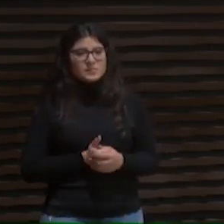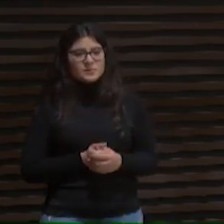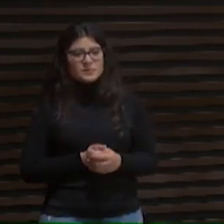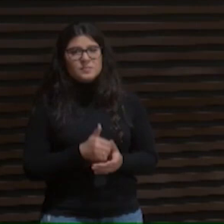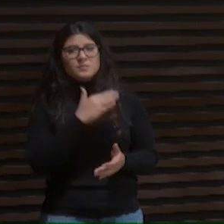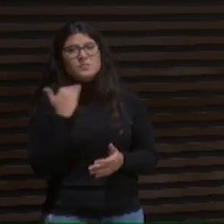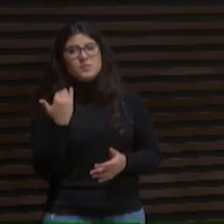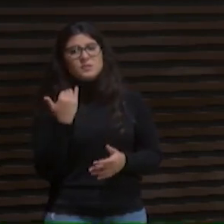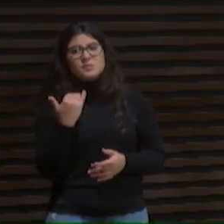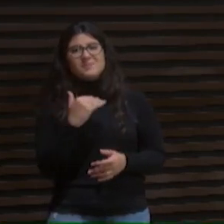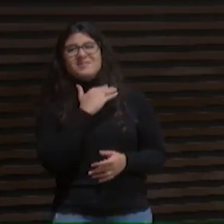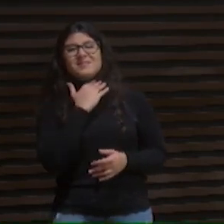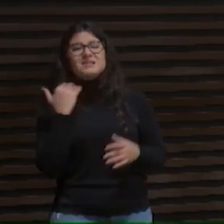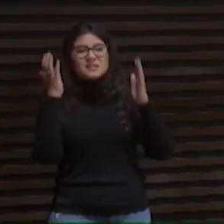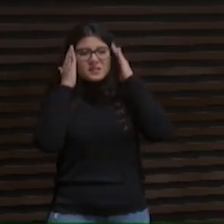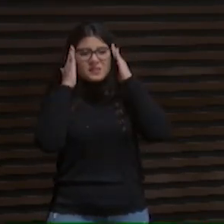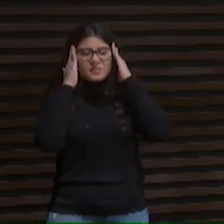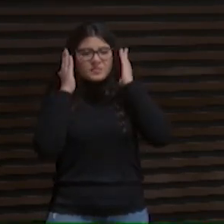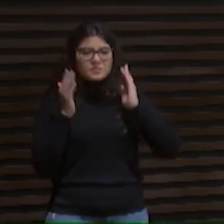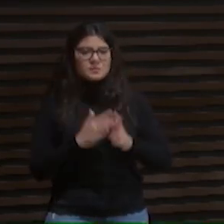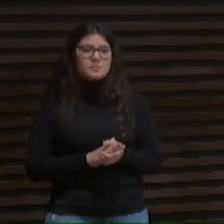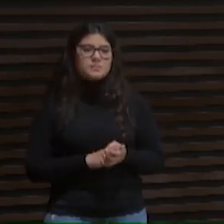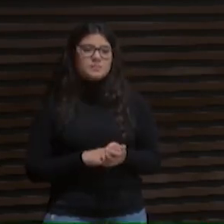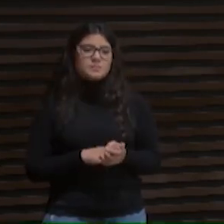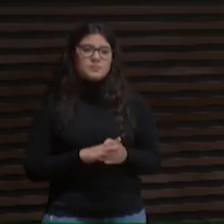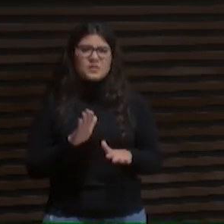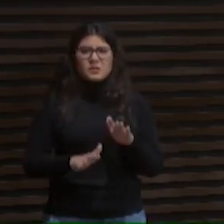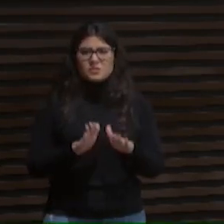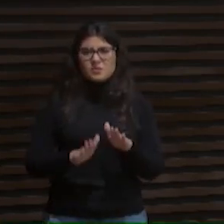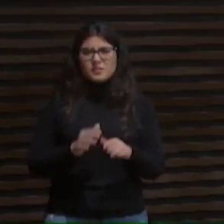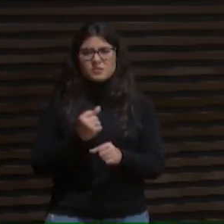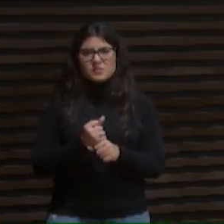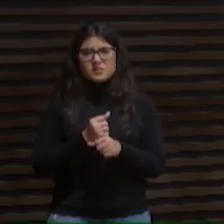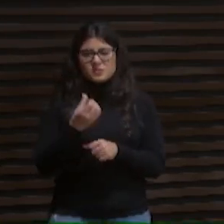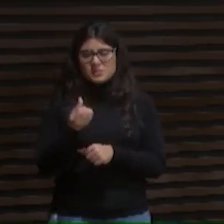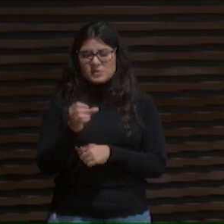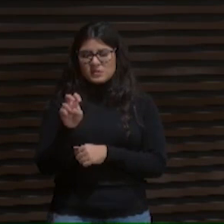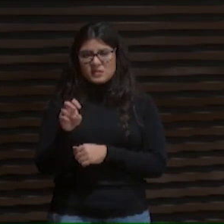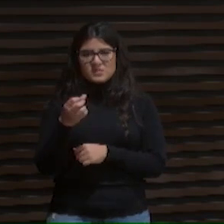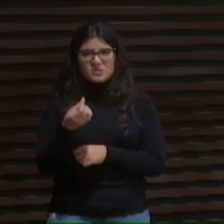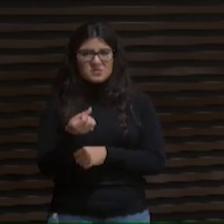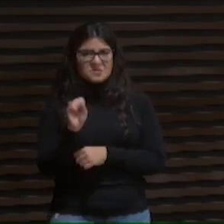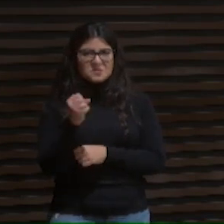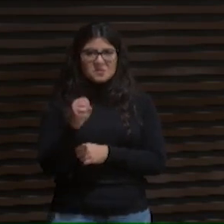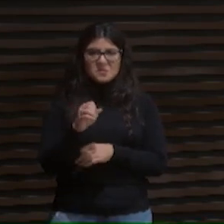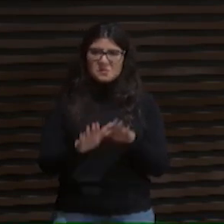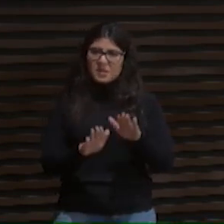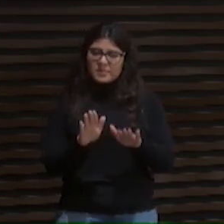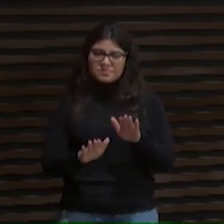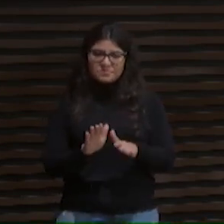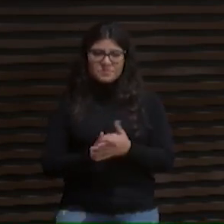morre decapitado. Uns dizem no ano 65, outro ano 68, mas em torno